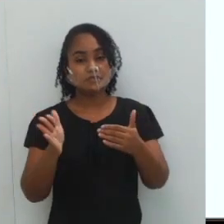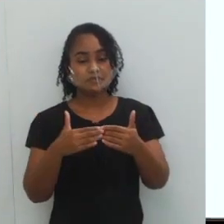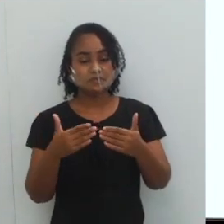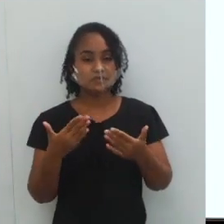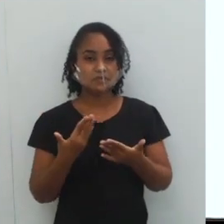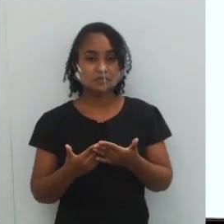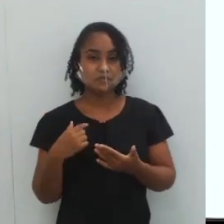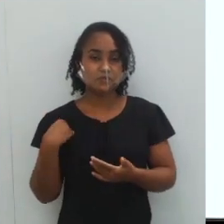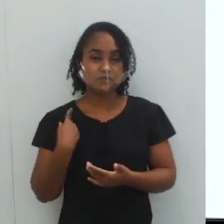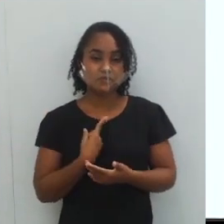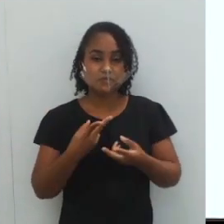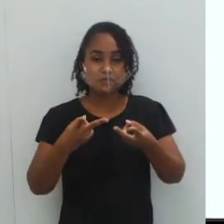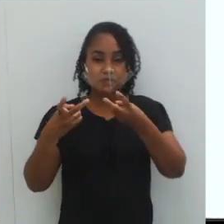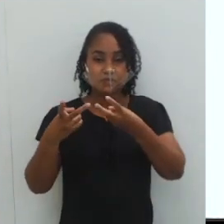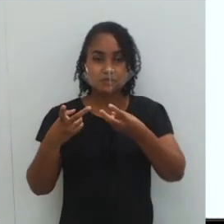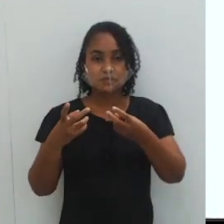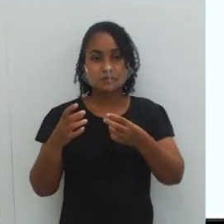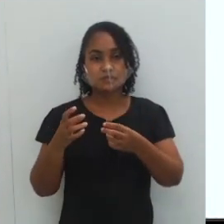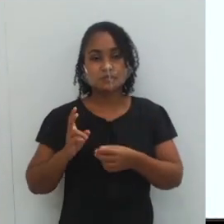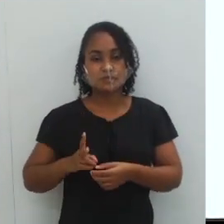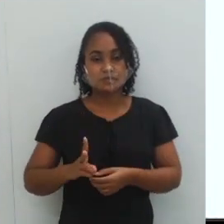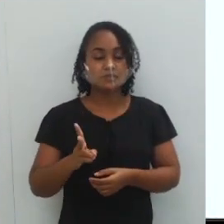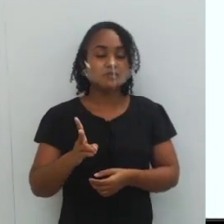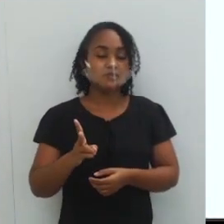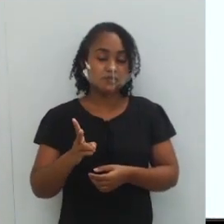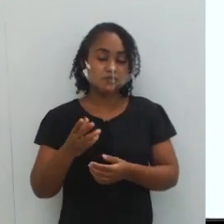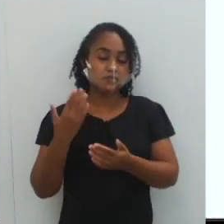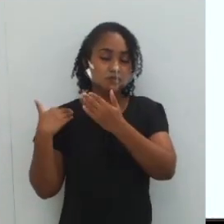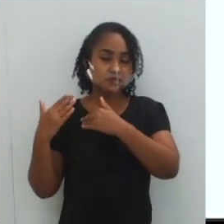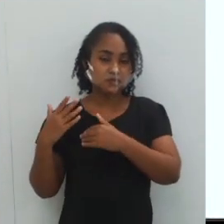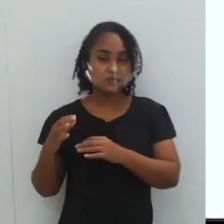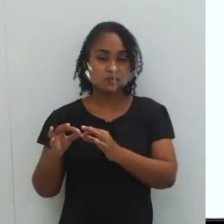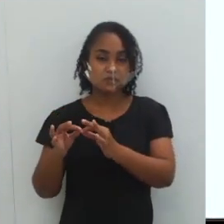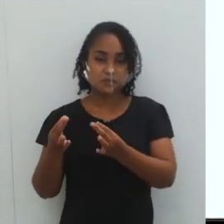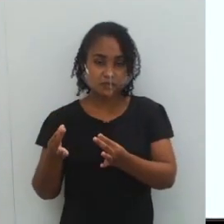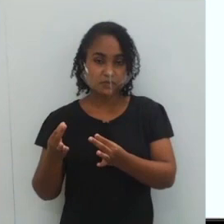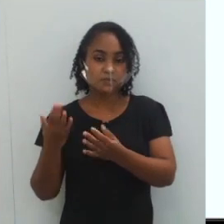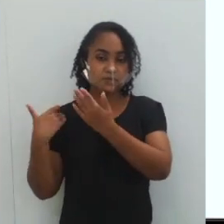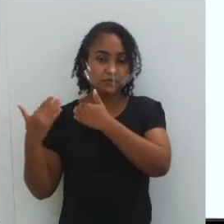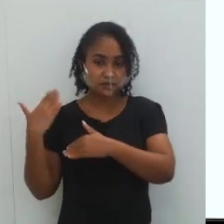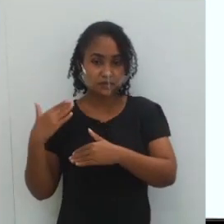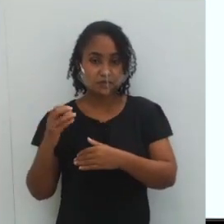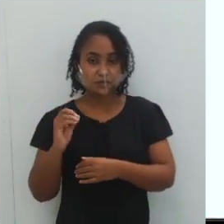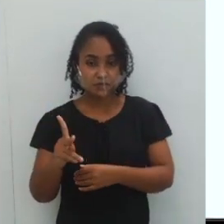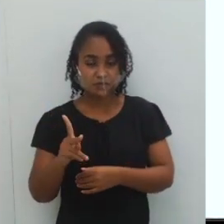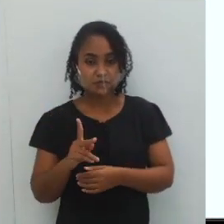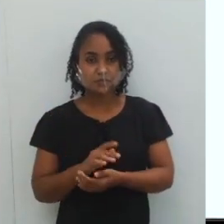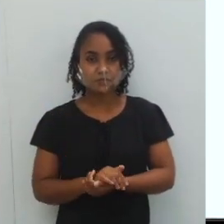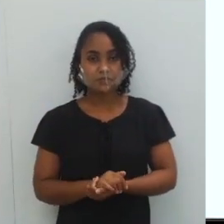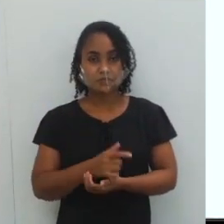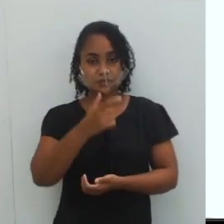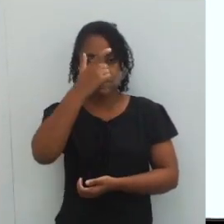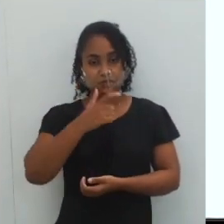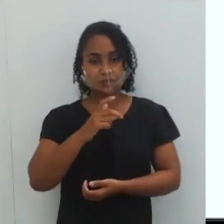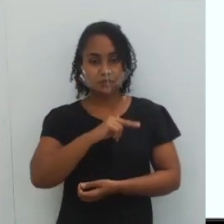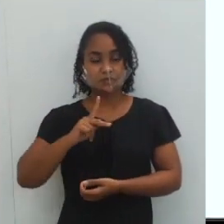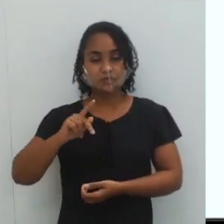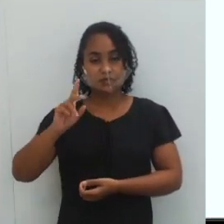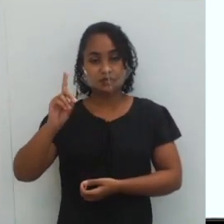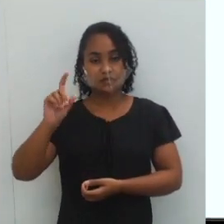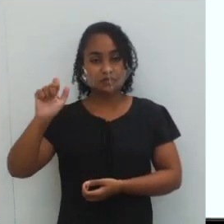gente finalizar, ó, nós vimos hoje o simple past e o past continuous, ok? Eu sou